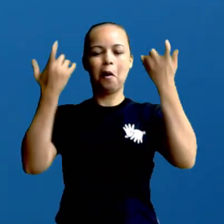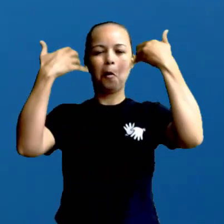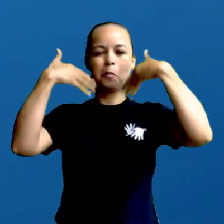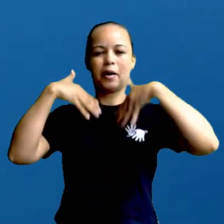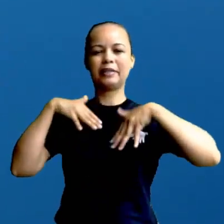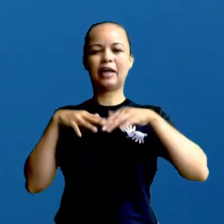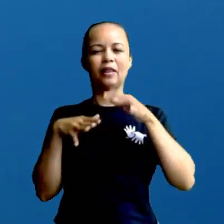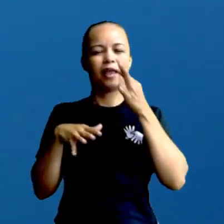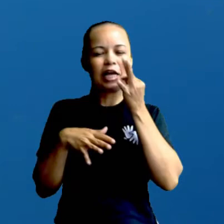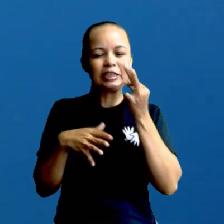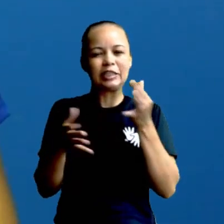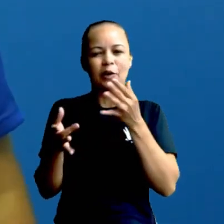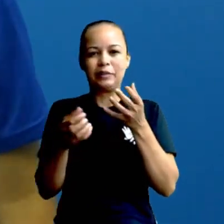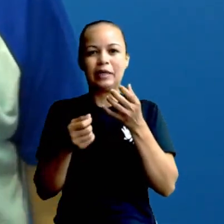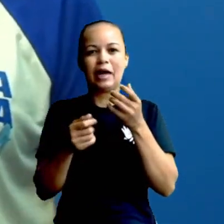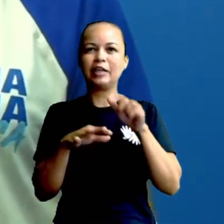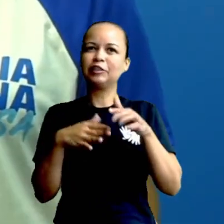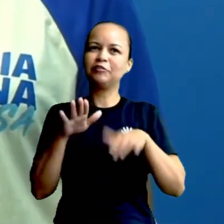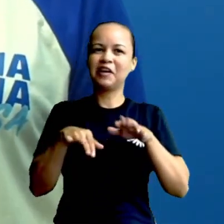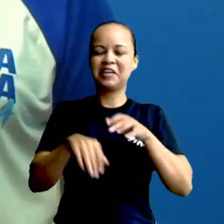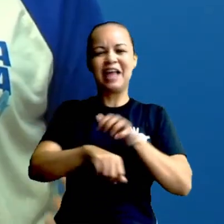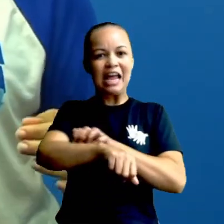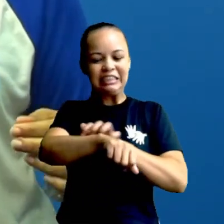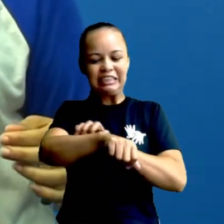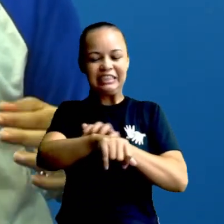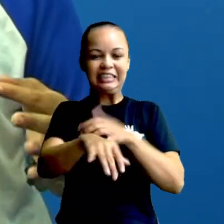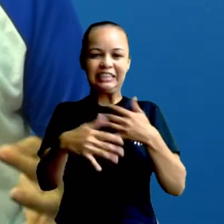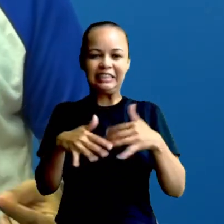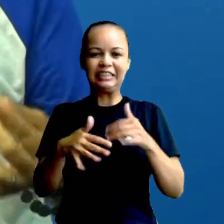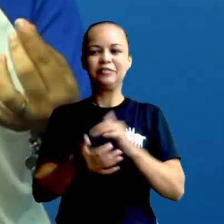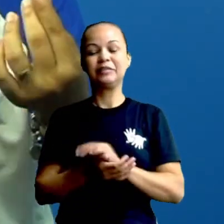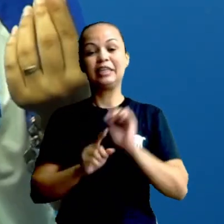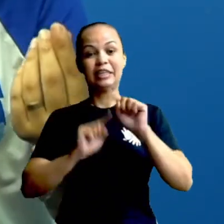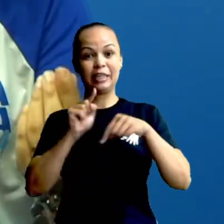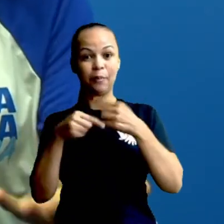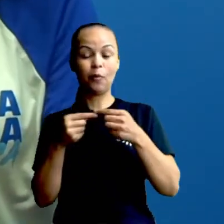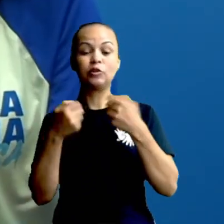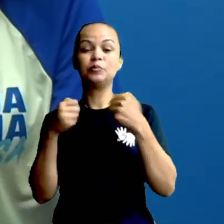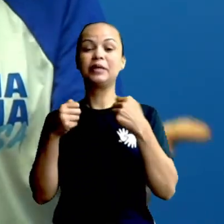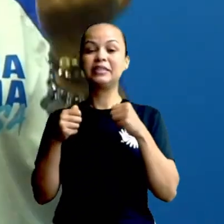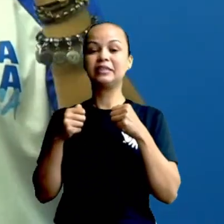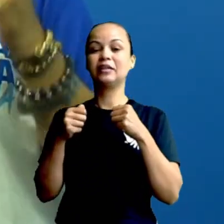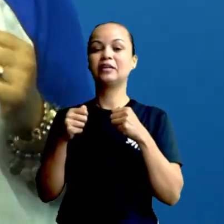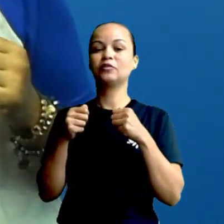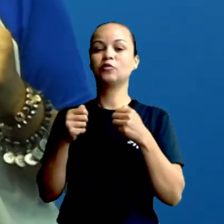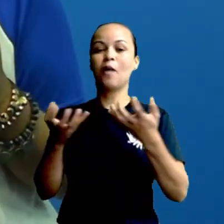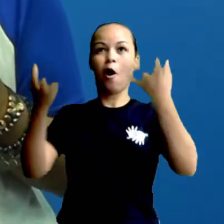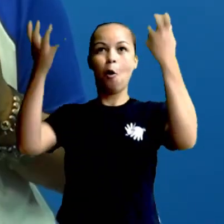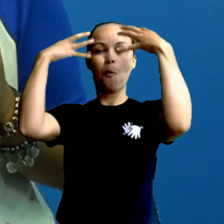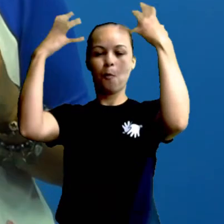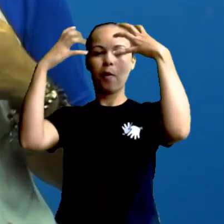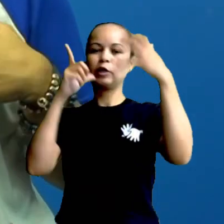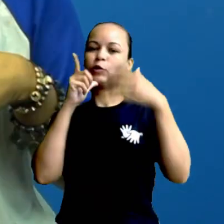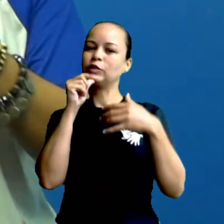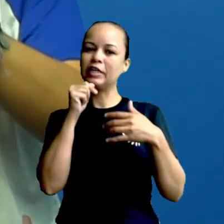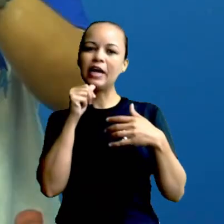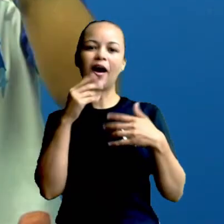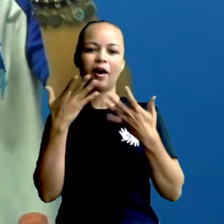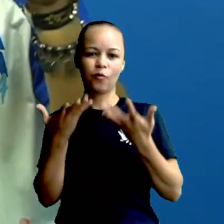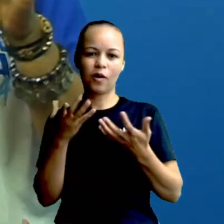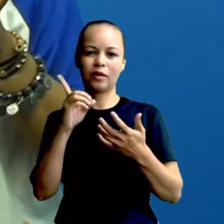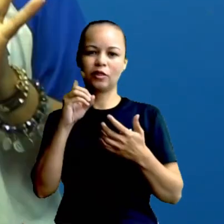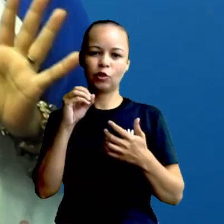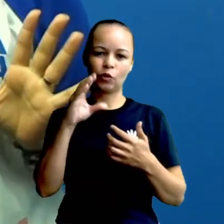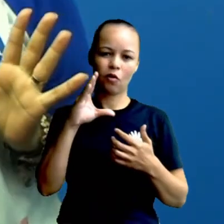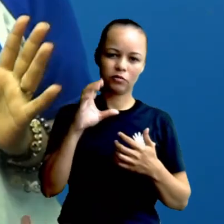todo salgadinho, às vezes se coçando. E depois precisa tomar um banho de água doce, não é isso?